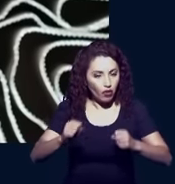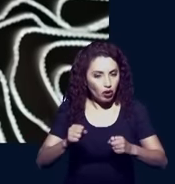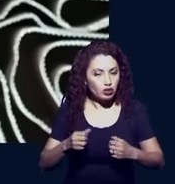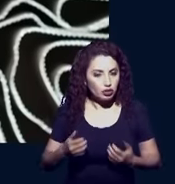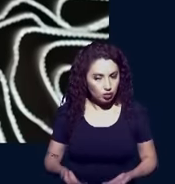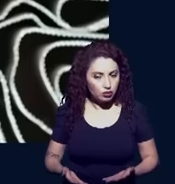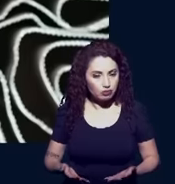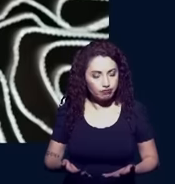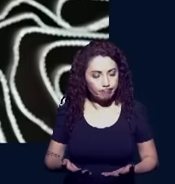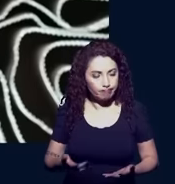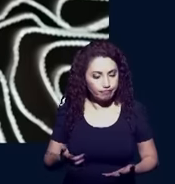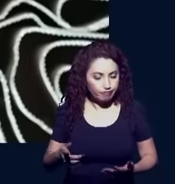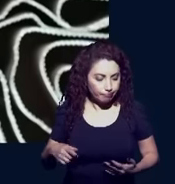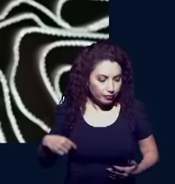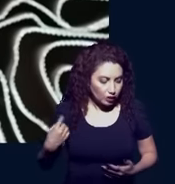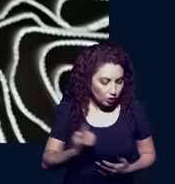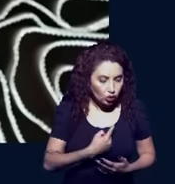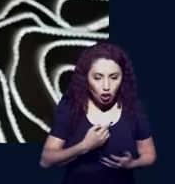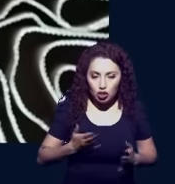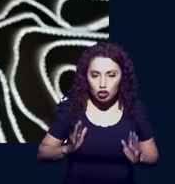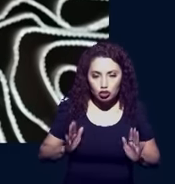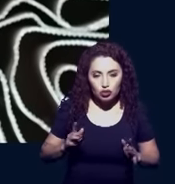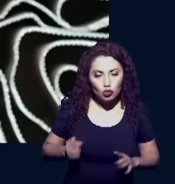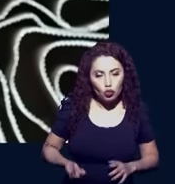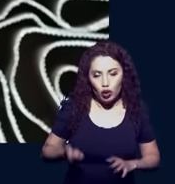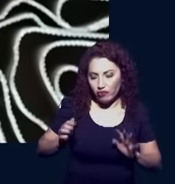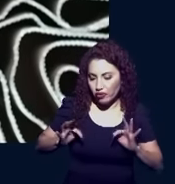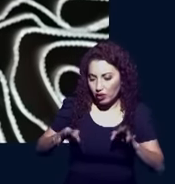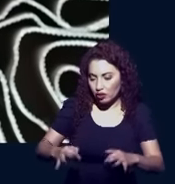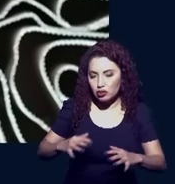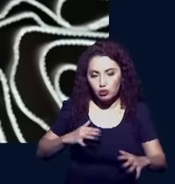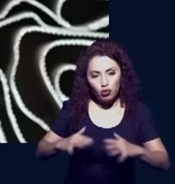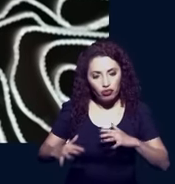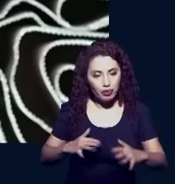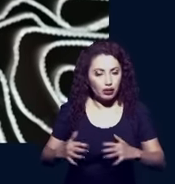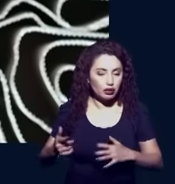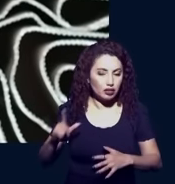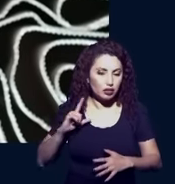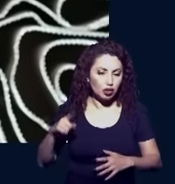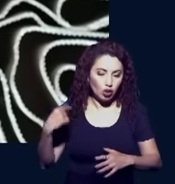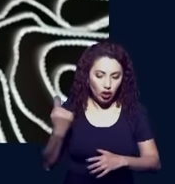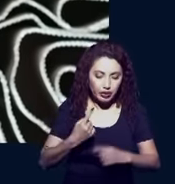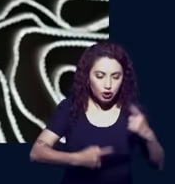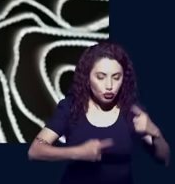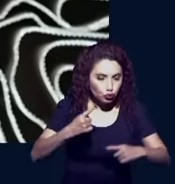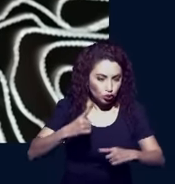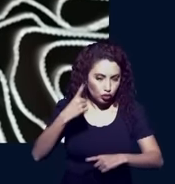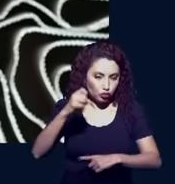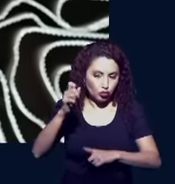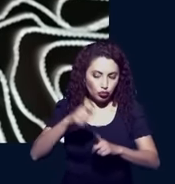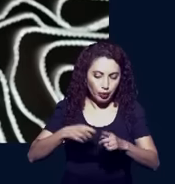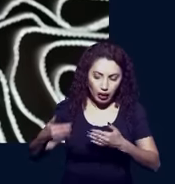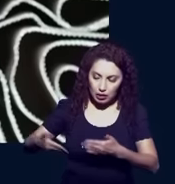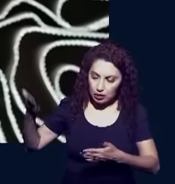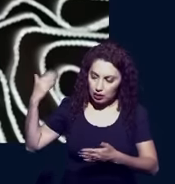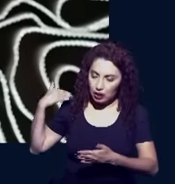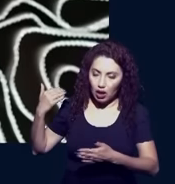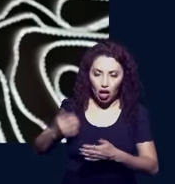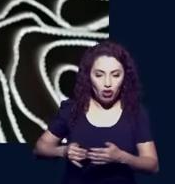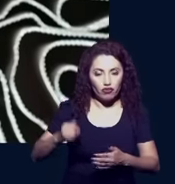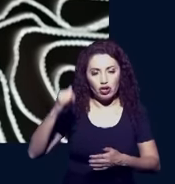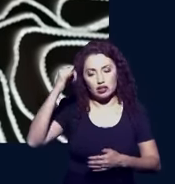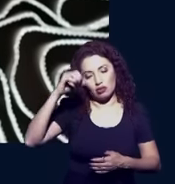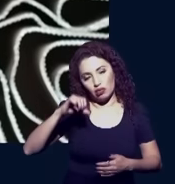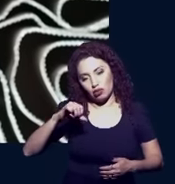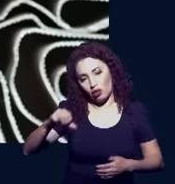de de final desse movimento uma coisa era quando a gente discutia 18 meses atrás com a inflação de nove